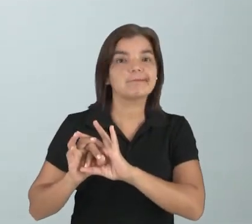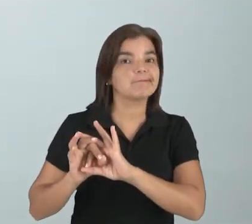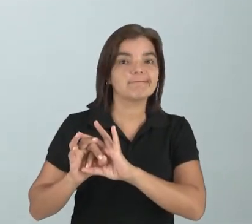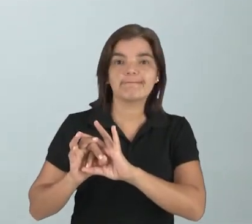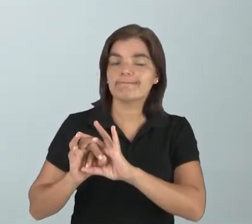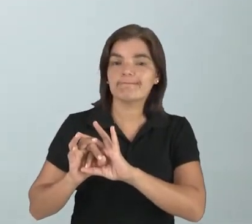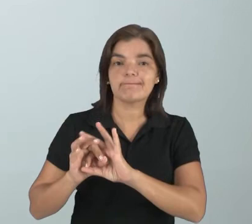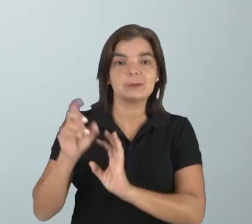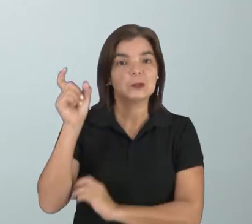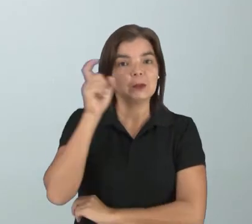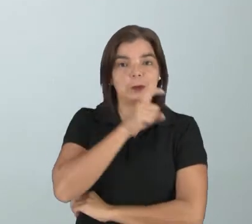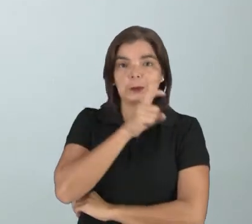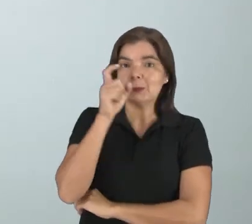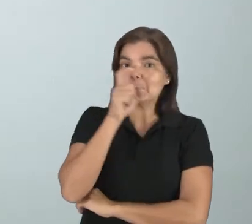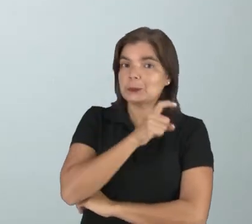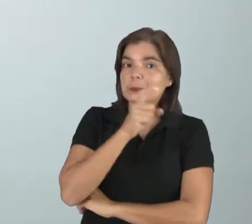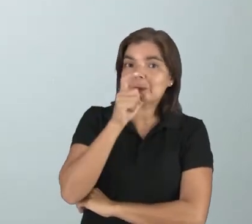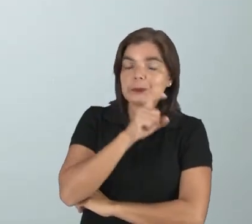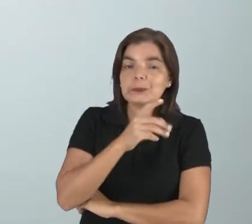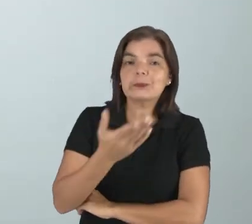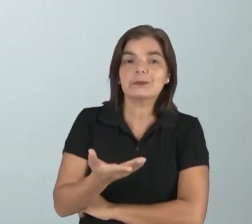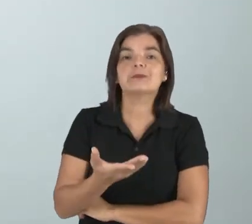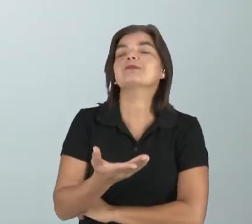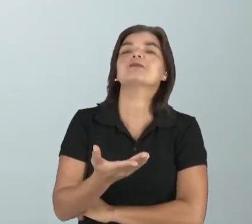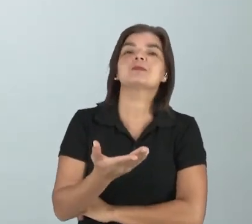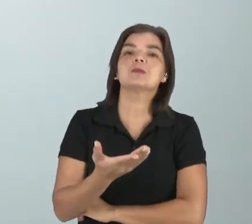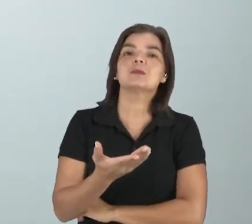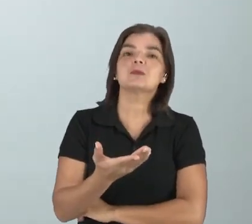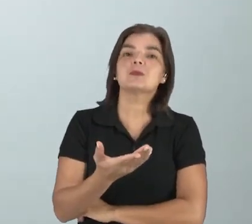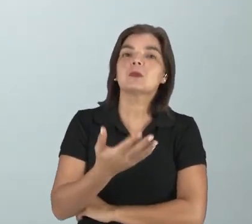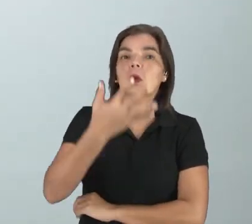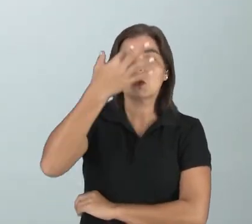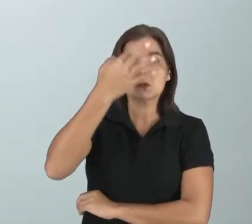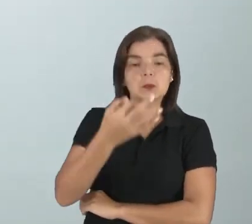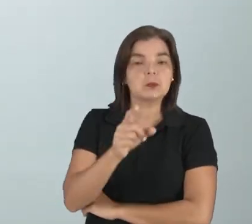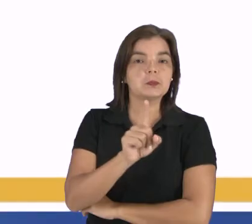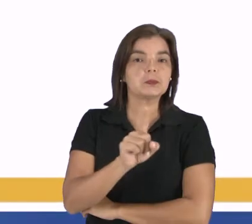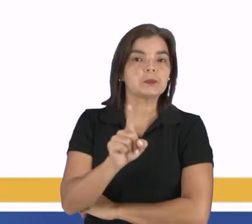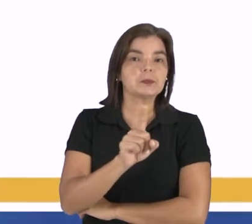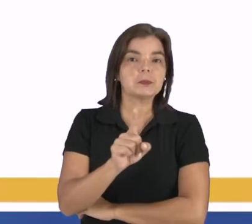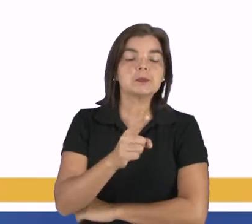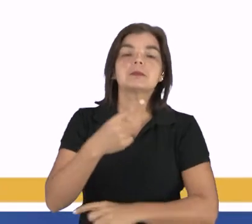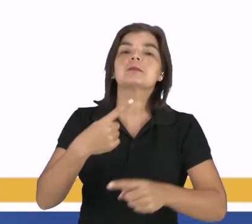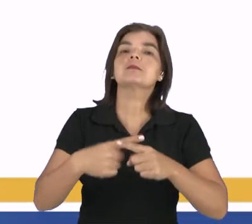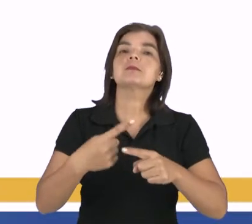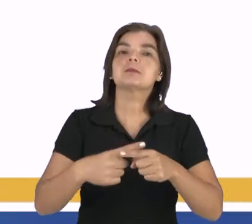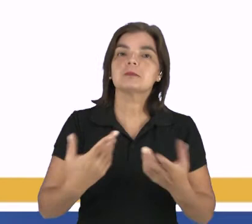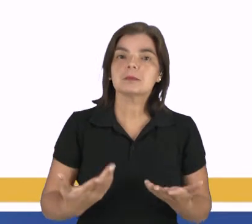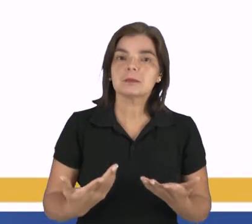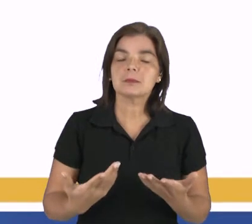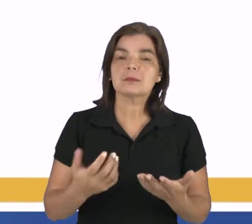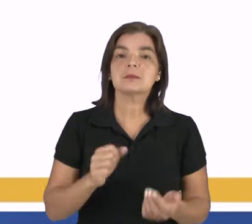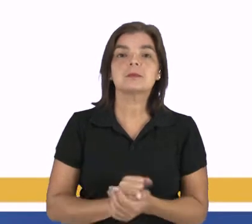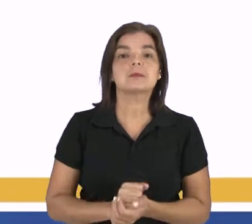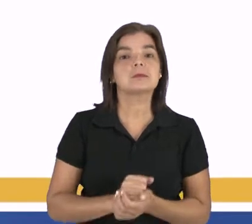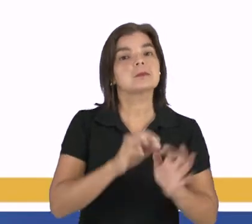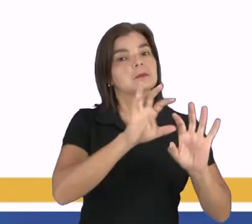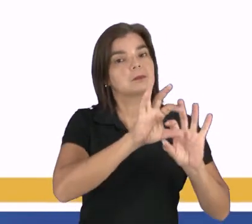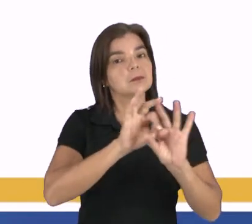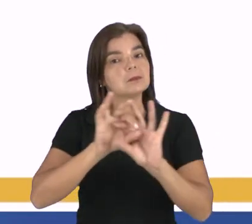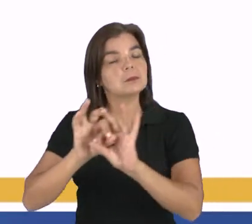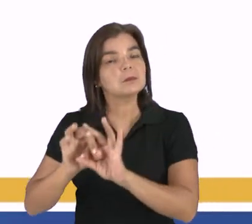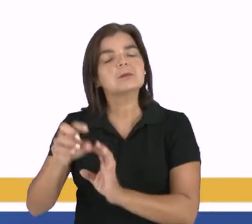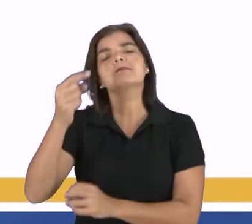uma mentira, tá? Isso não é correto. Porque, além da coesão,